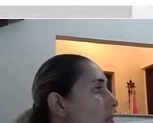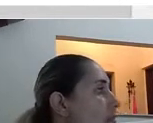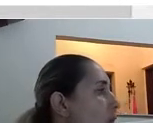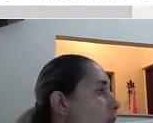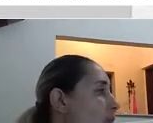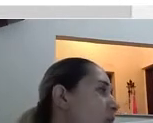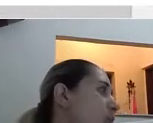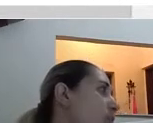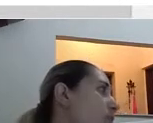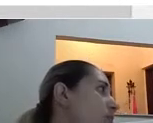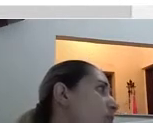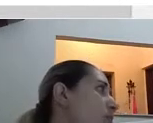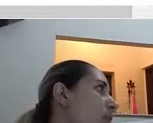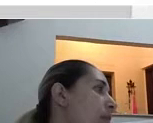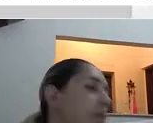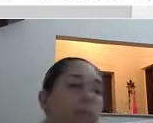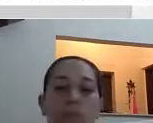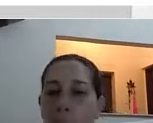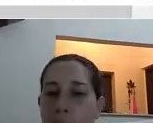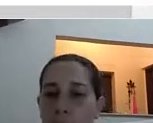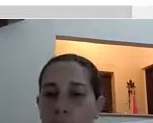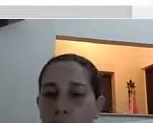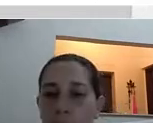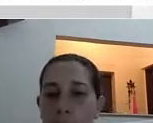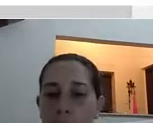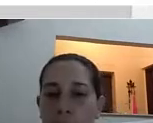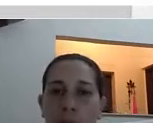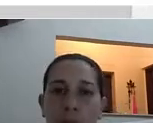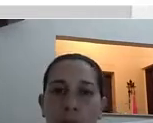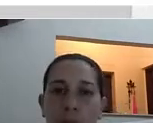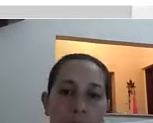os slides que eu trabalhei aí com vocês,